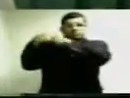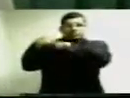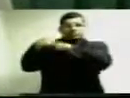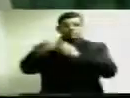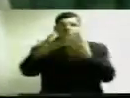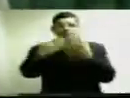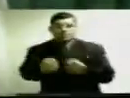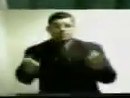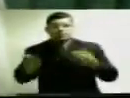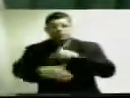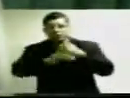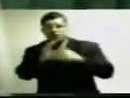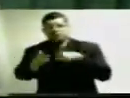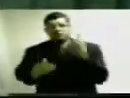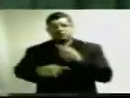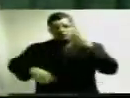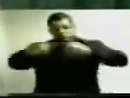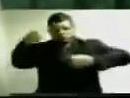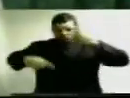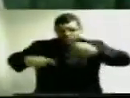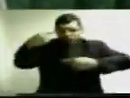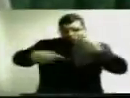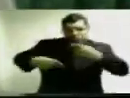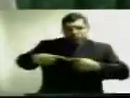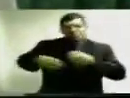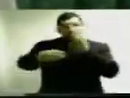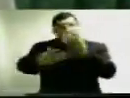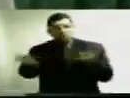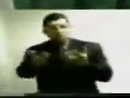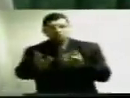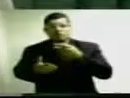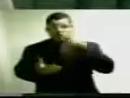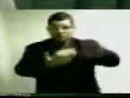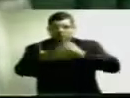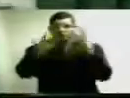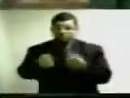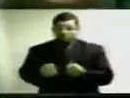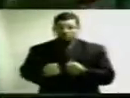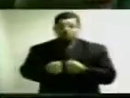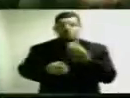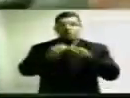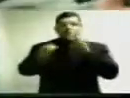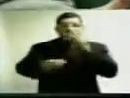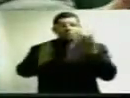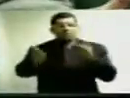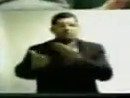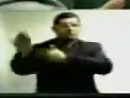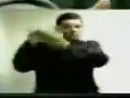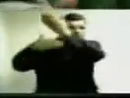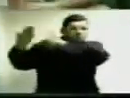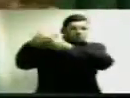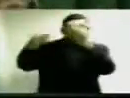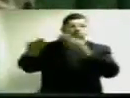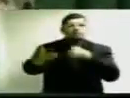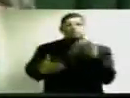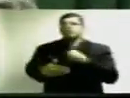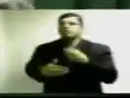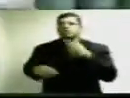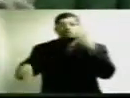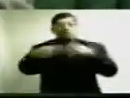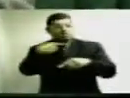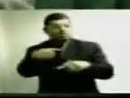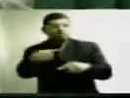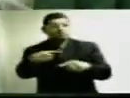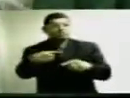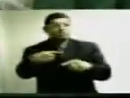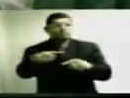responsável e permanente de todos nós políticos. Então eu quero reafirmar, como já dissera no passado recente, de que não sou